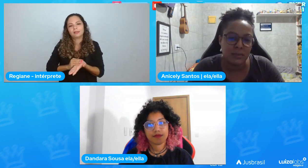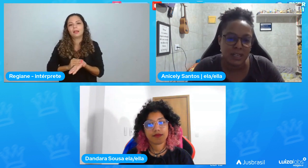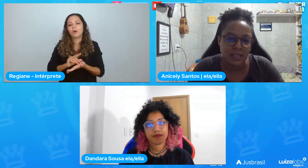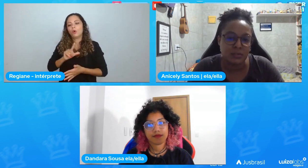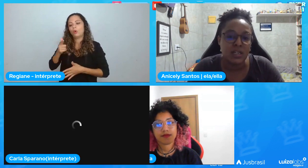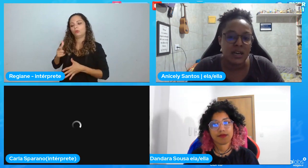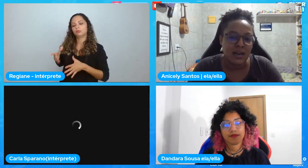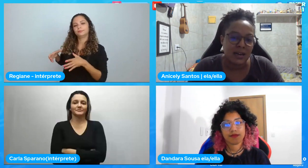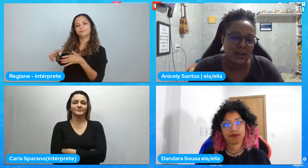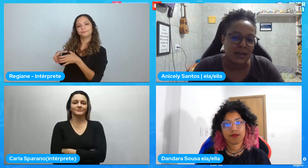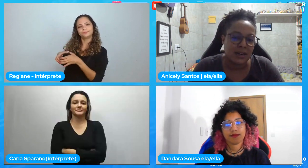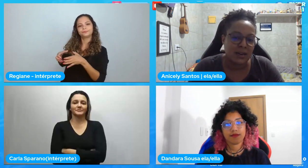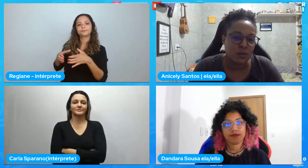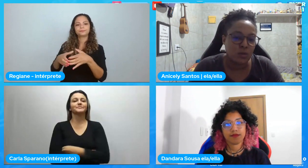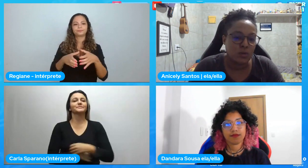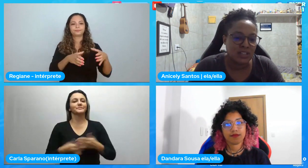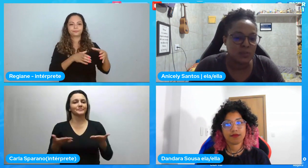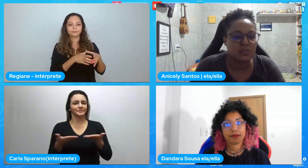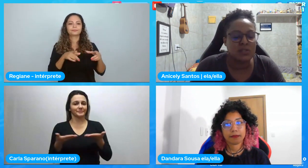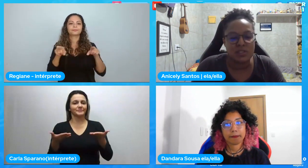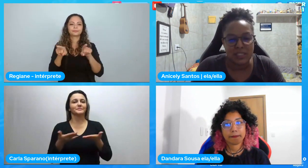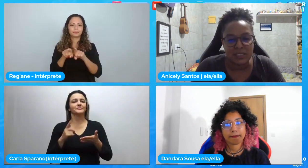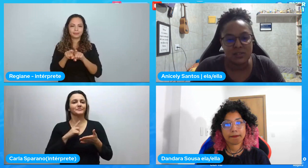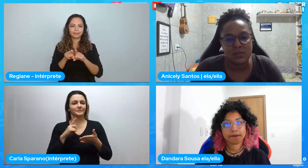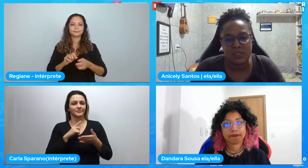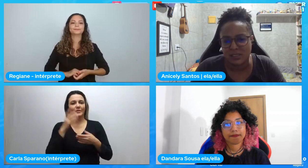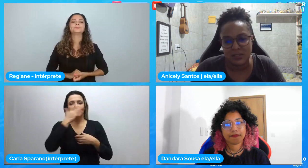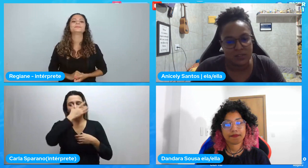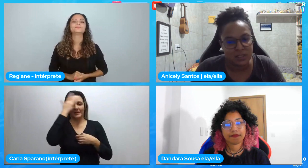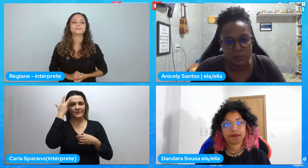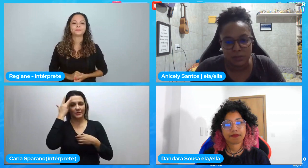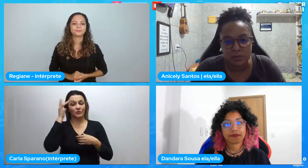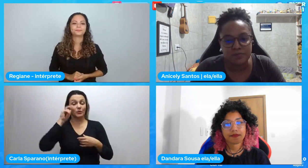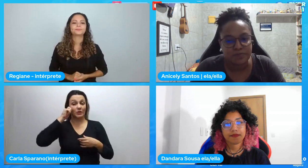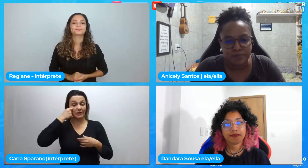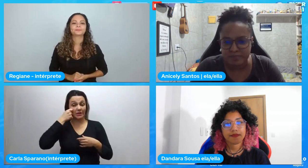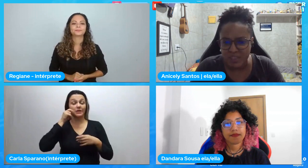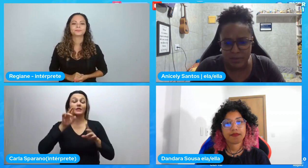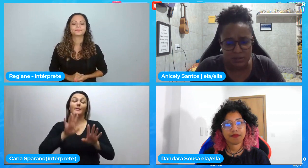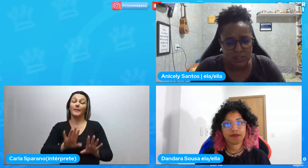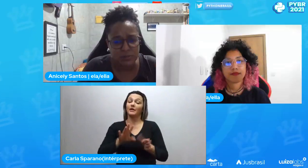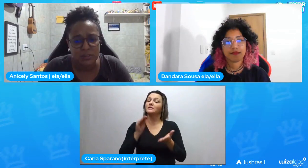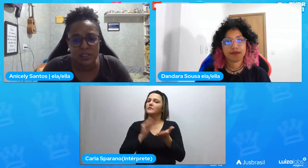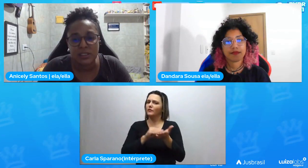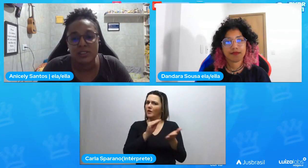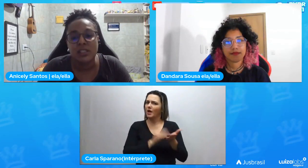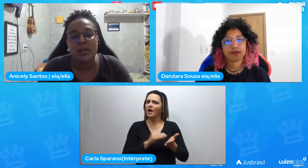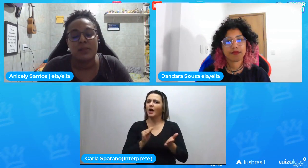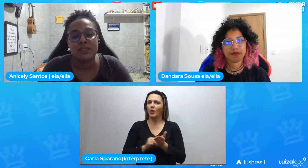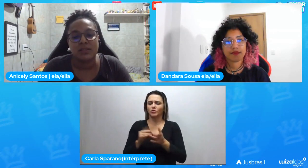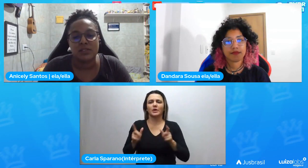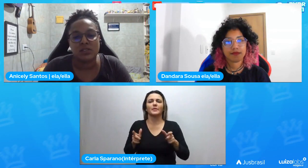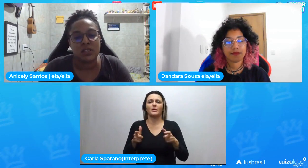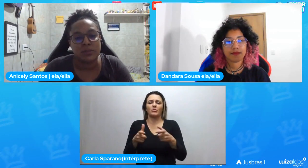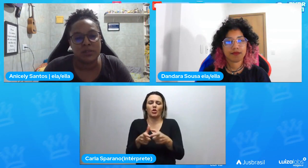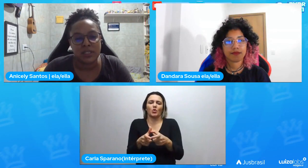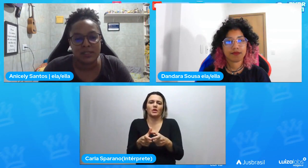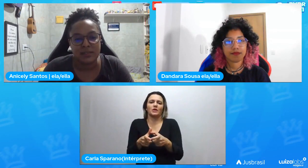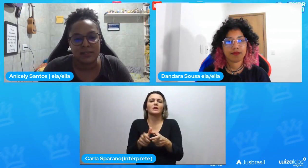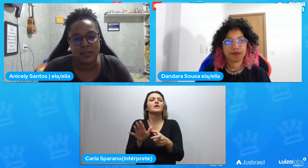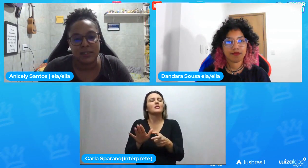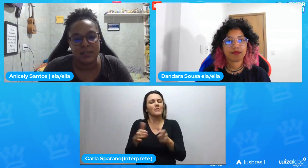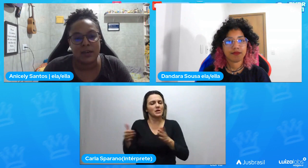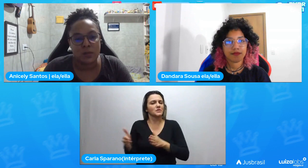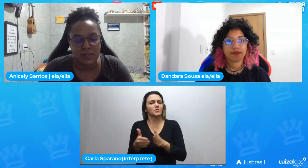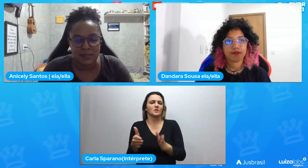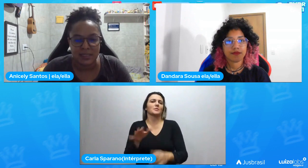A gente tem abarcado as pessoas negras, mas ainda falta muito para outras minorias. Mas eu acho que o caminho é